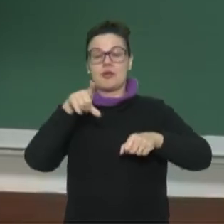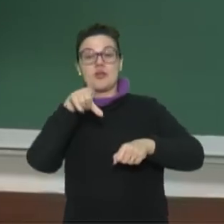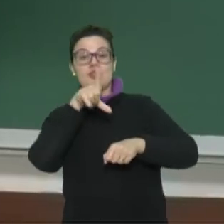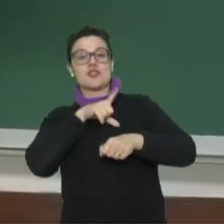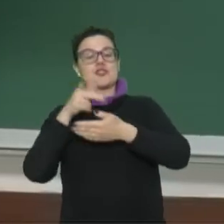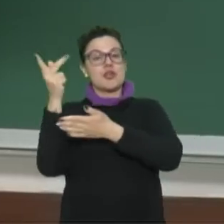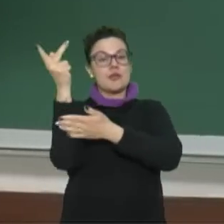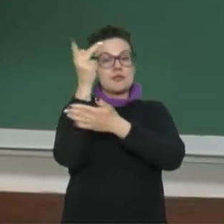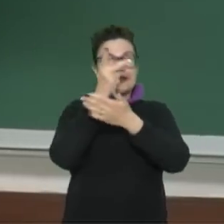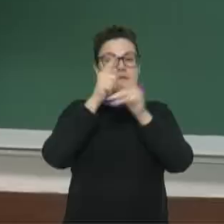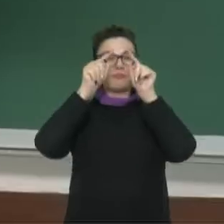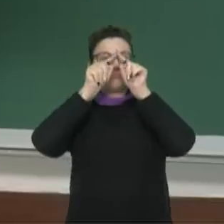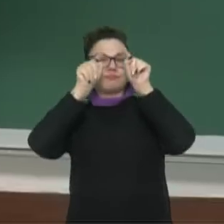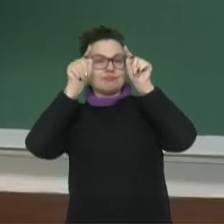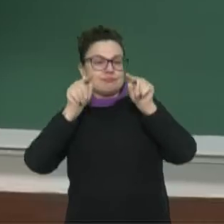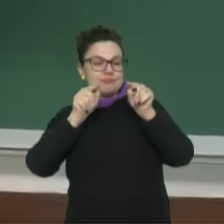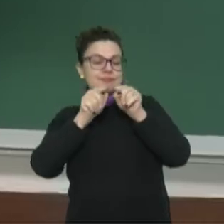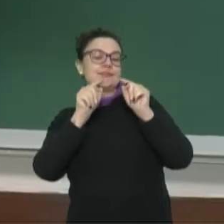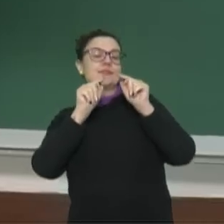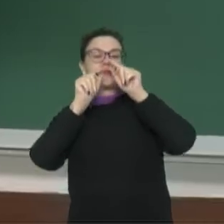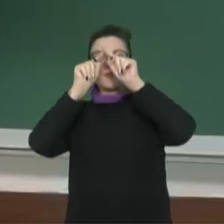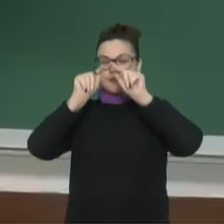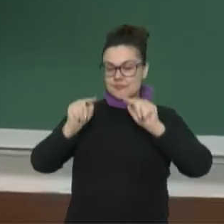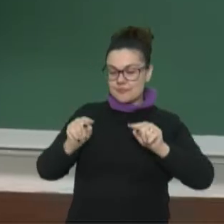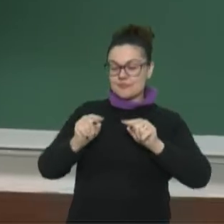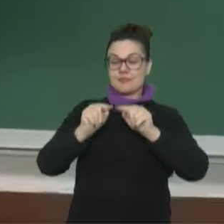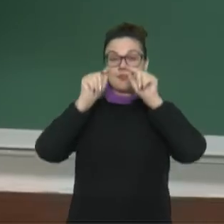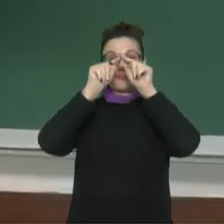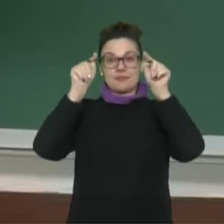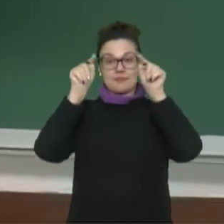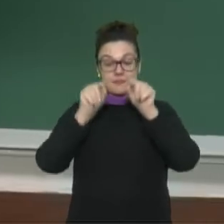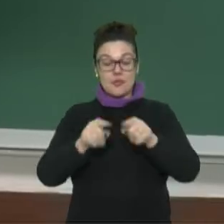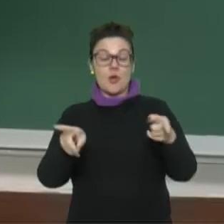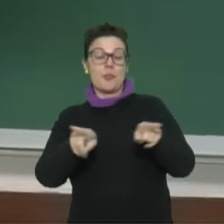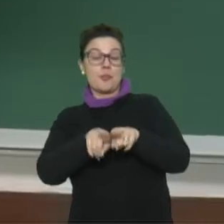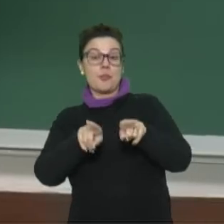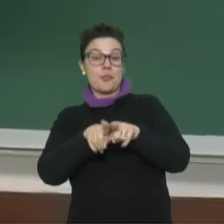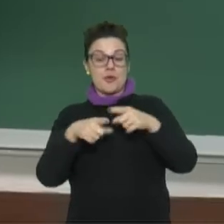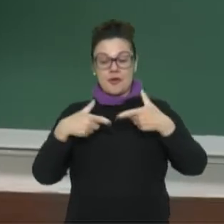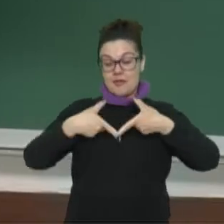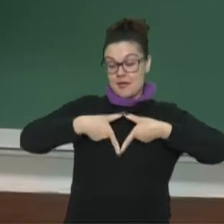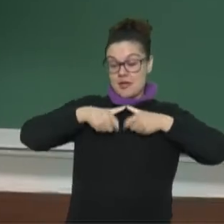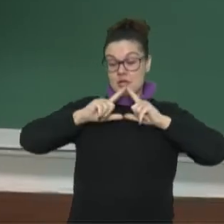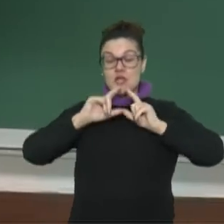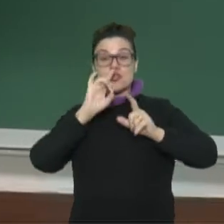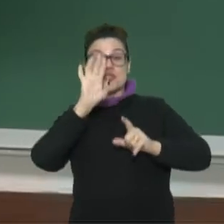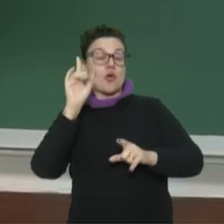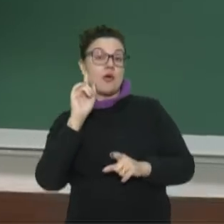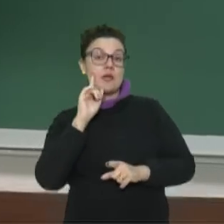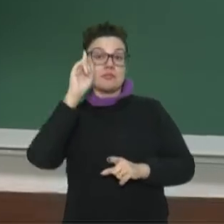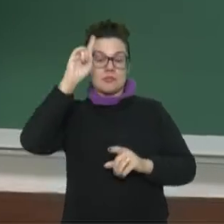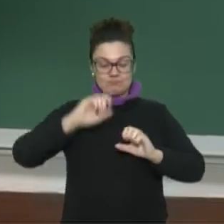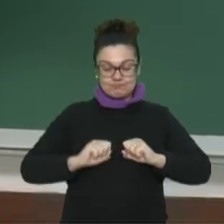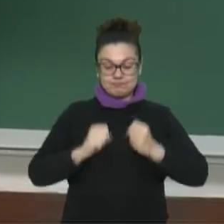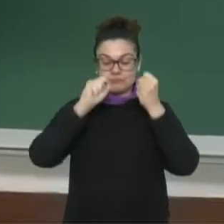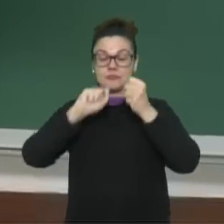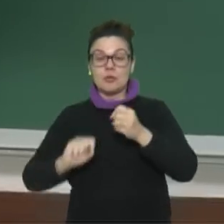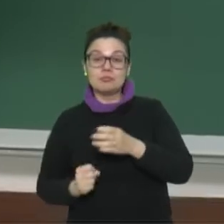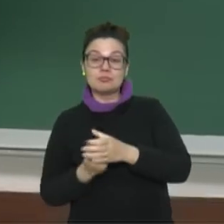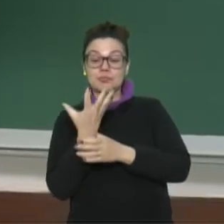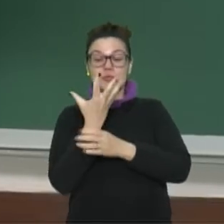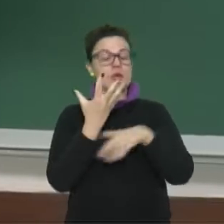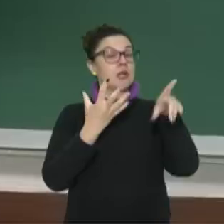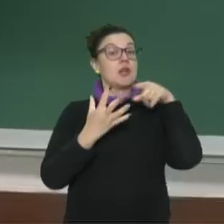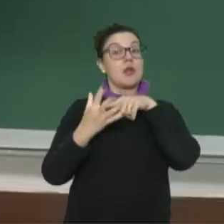desenhos de formas geométricas, né? Por quê? Porque, segundo o Islã, só Deus tem o poder de criar, né? Então, as pessoas não